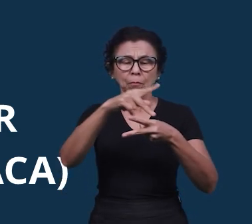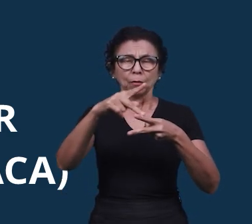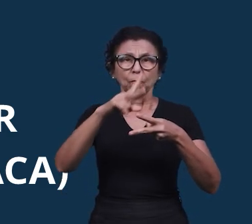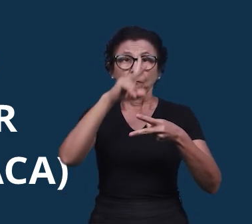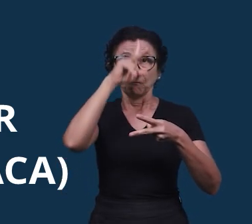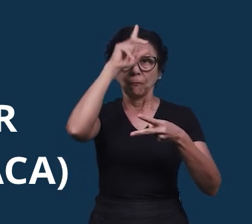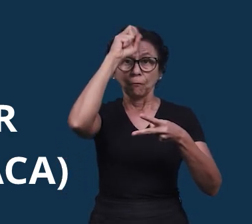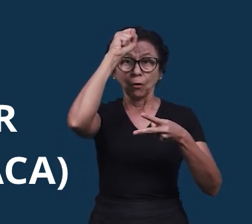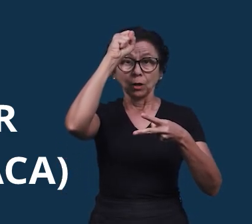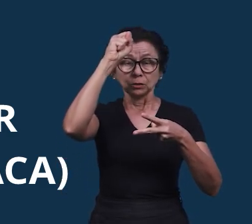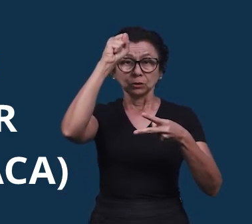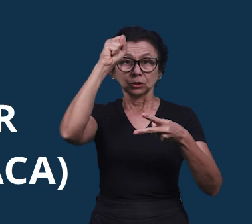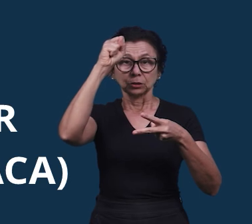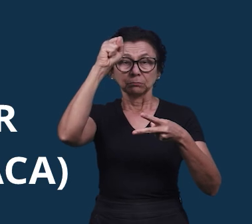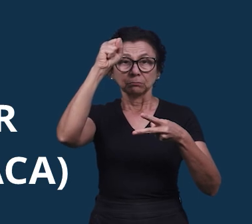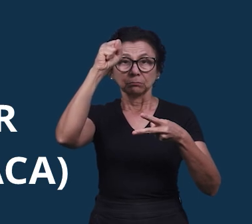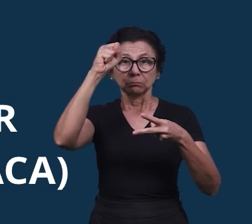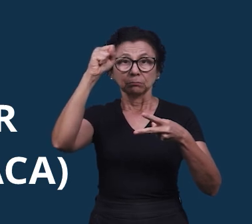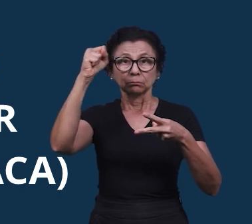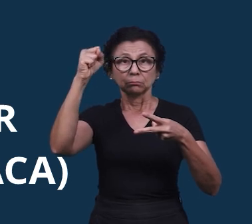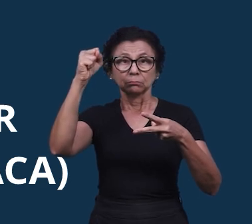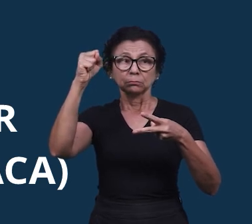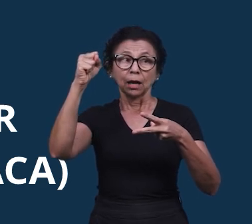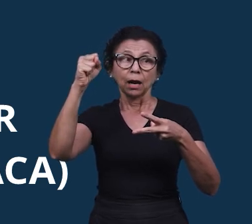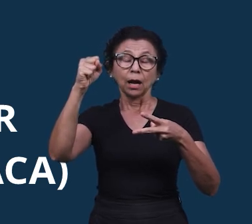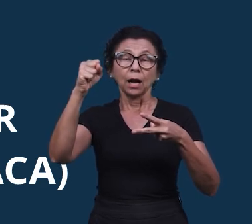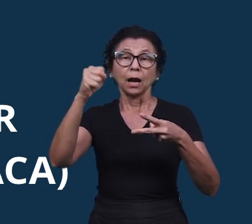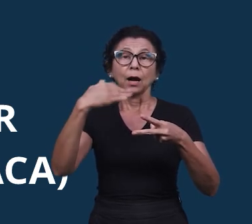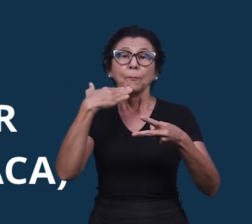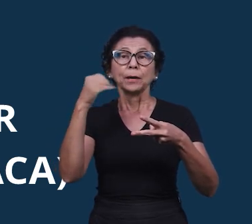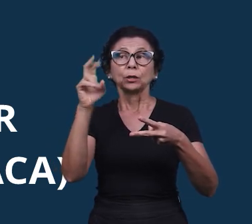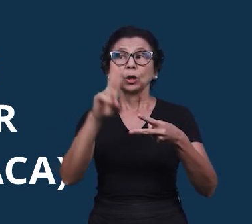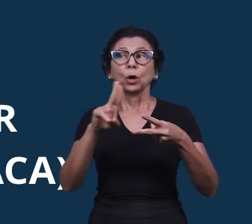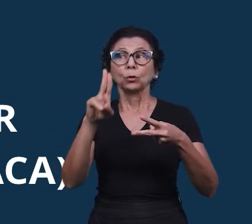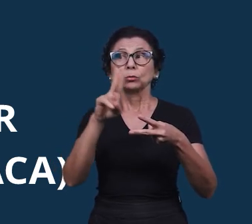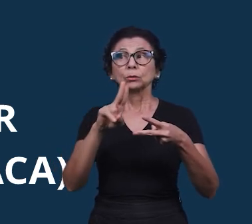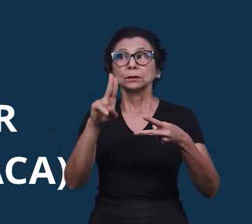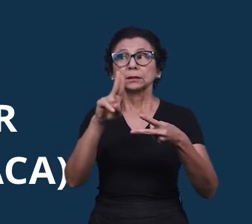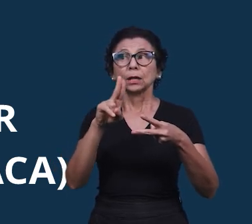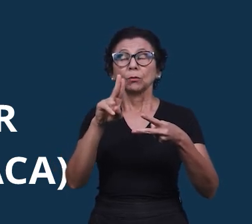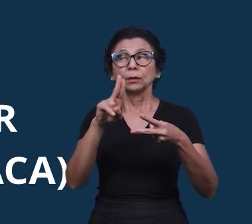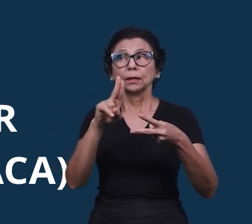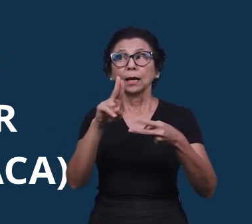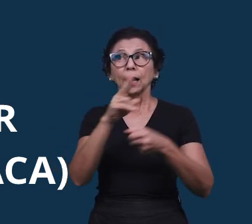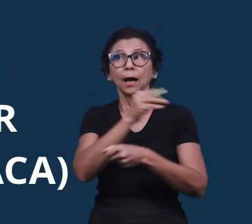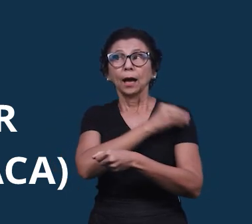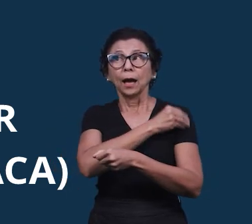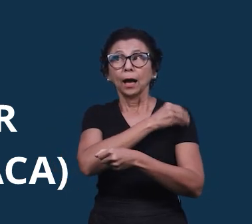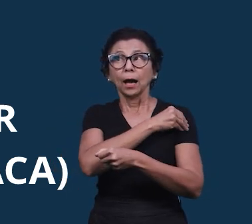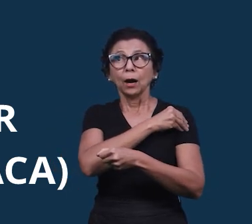mais forte, o álcool é mais solúvel na água do que na gasolina.